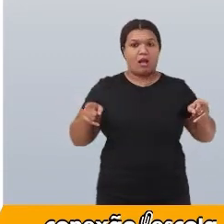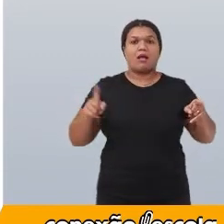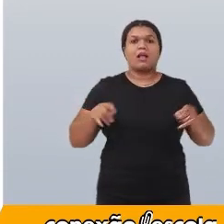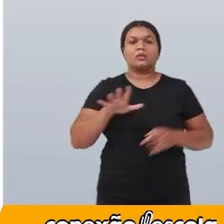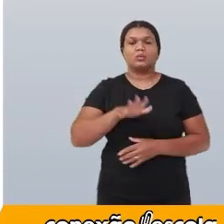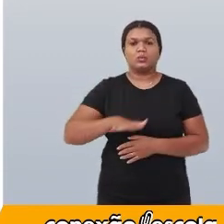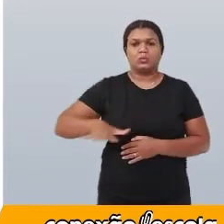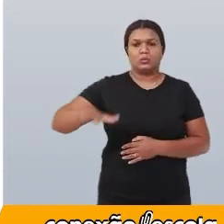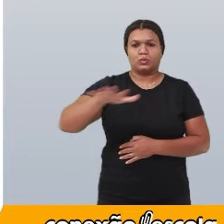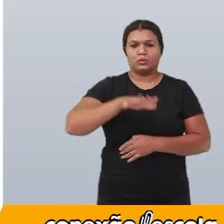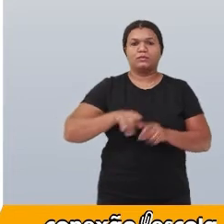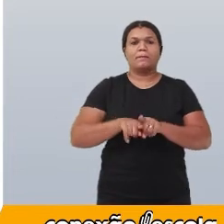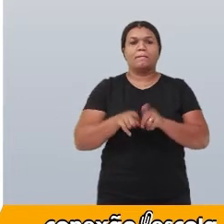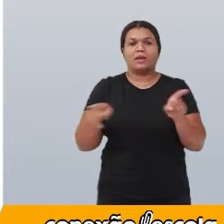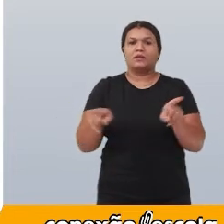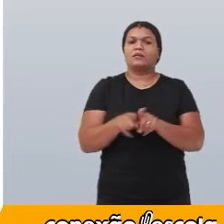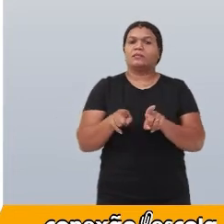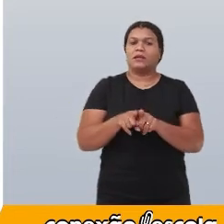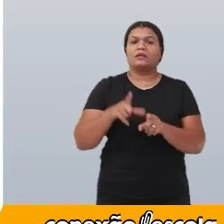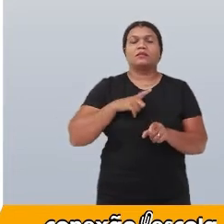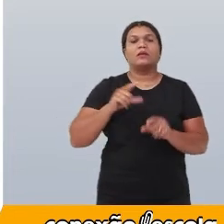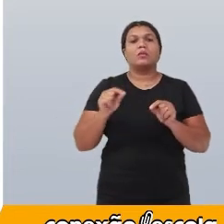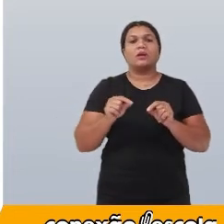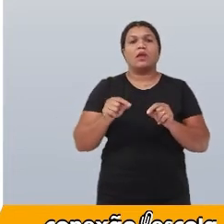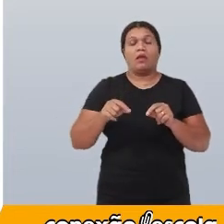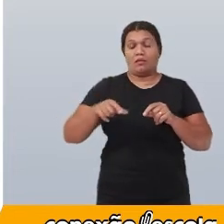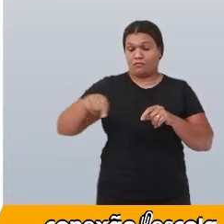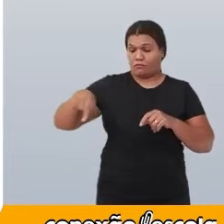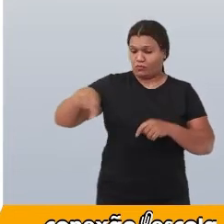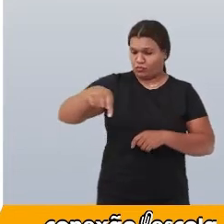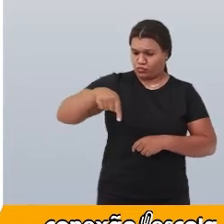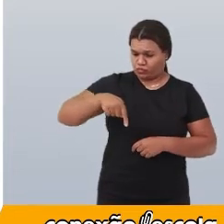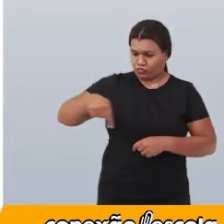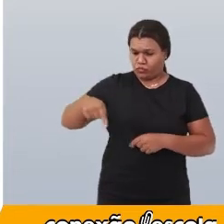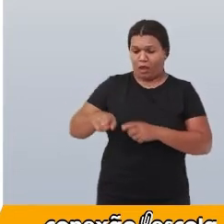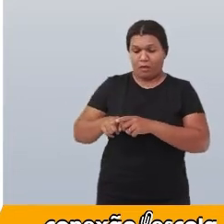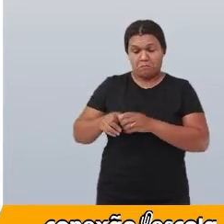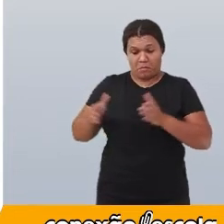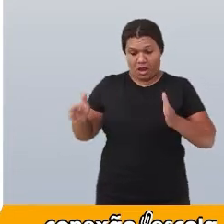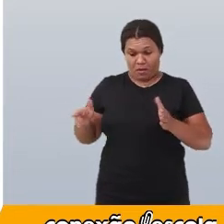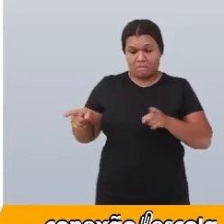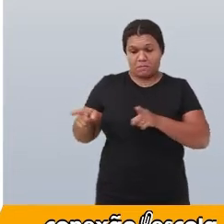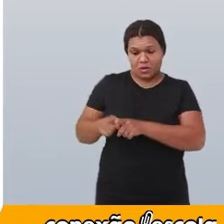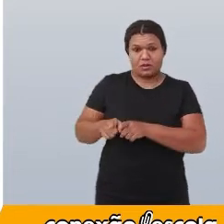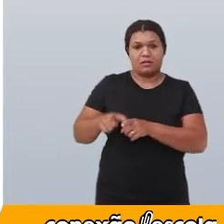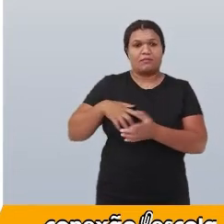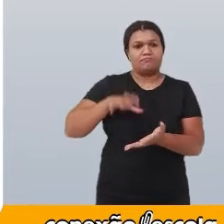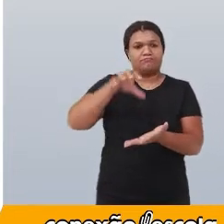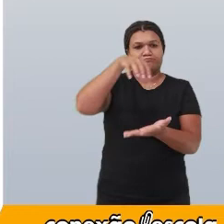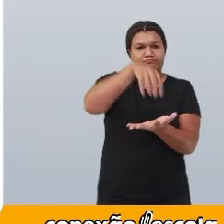total, mas temos também a grande área, a pequena área e a área central. Veja,